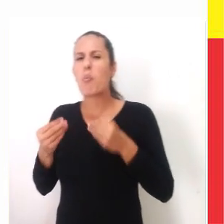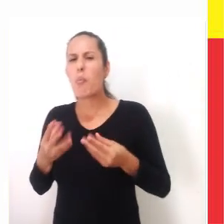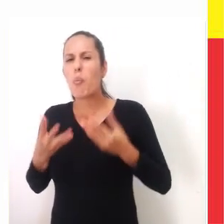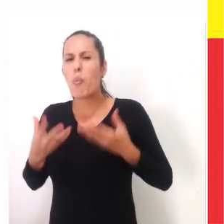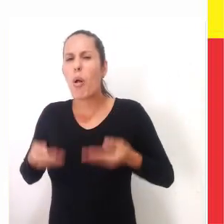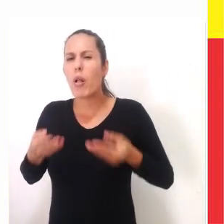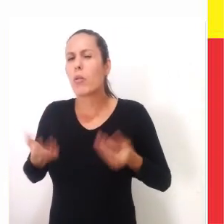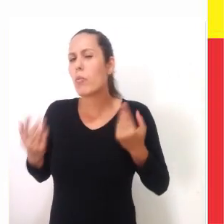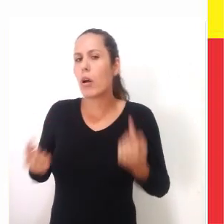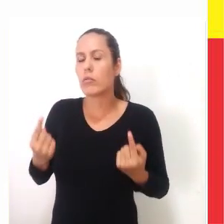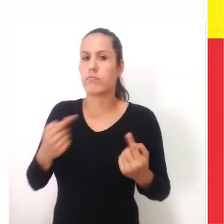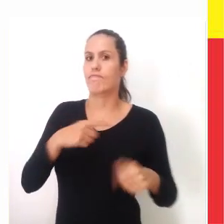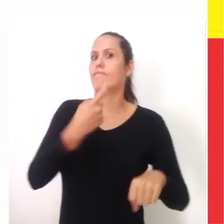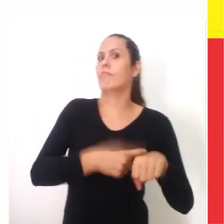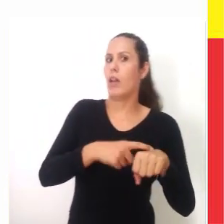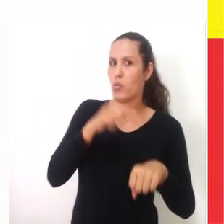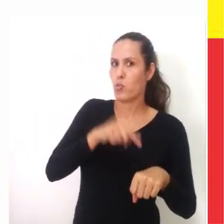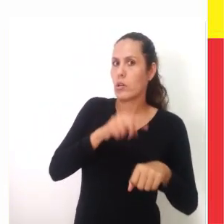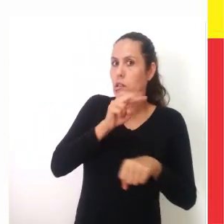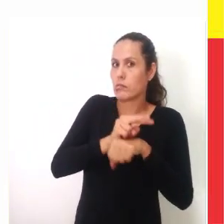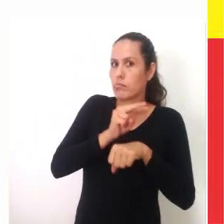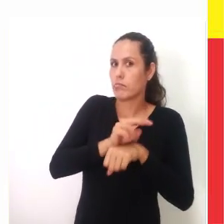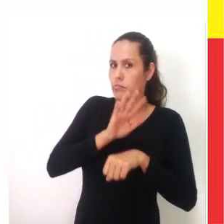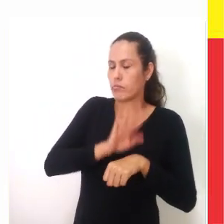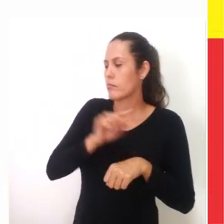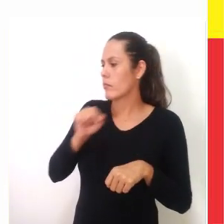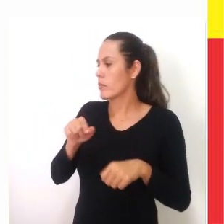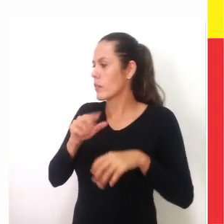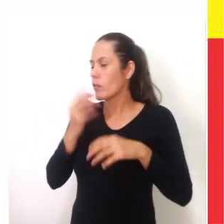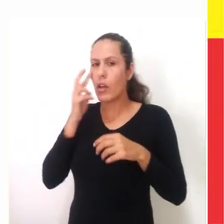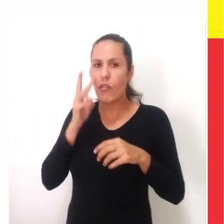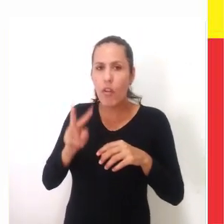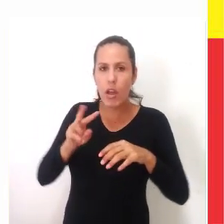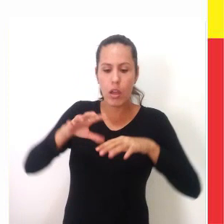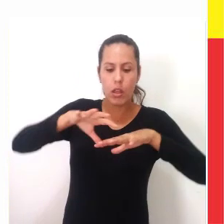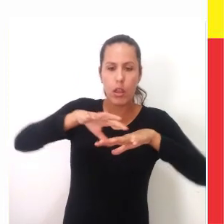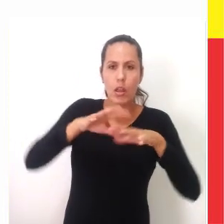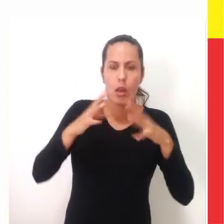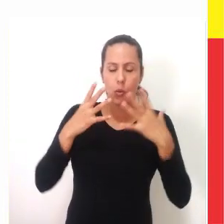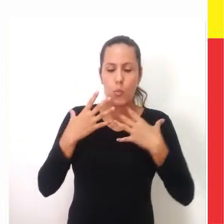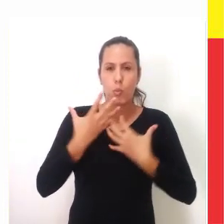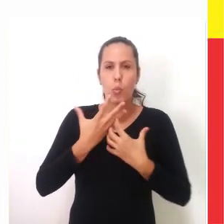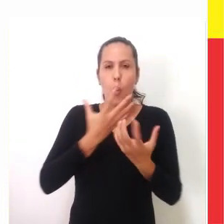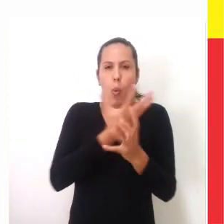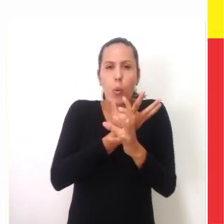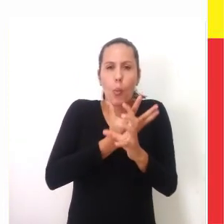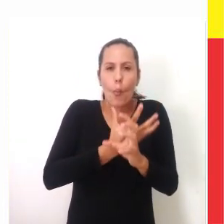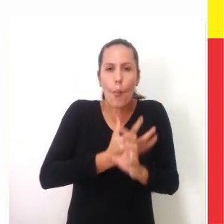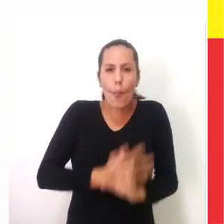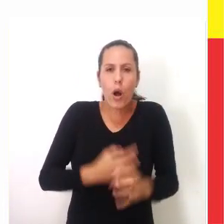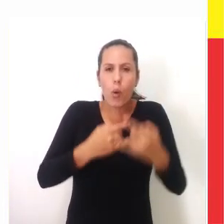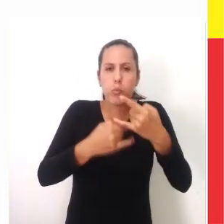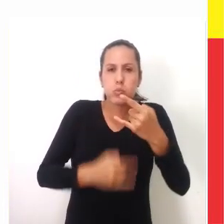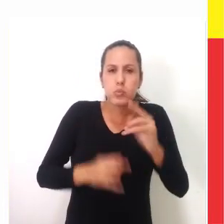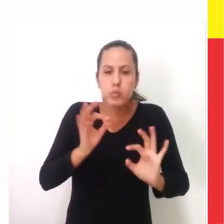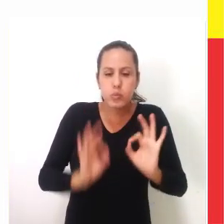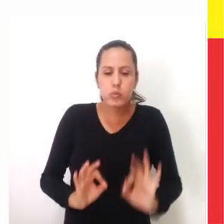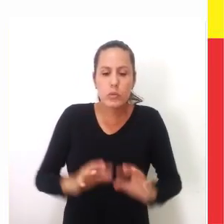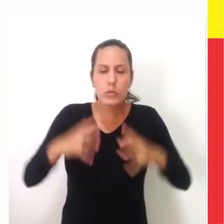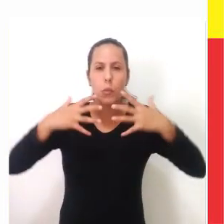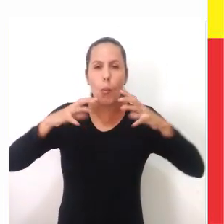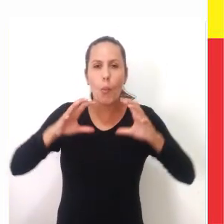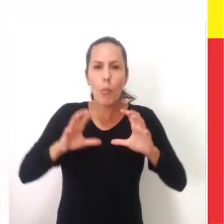dura. E aí, essa tartaruguinha, como tem um esqueleto, como tem a casca, ela vai ser bem